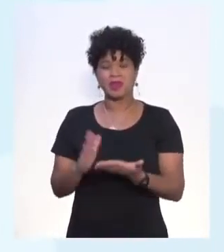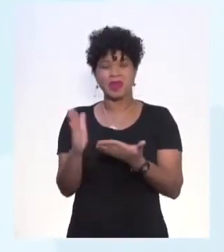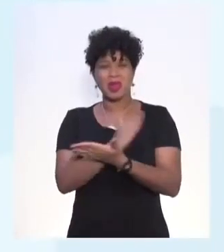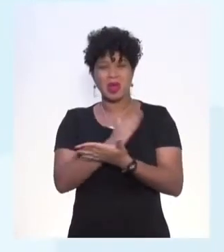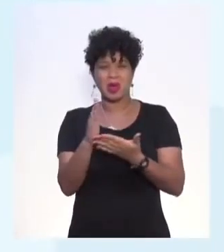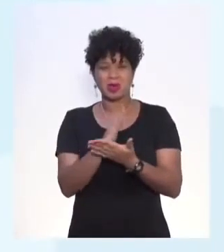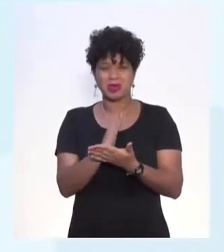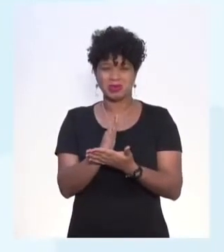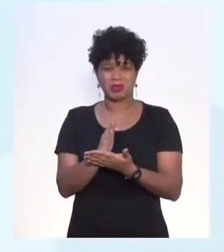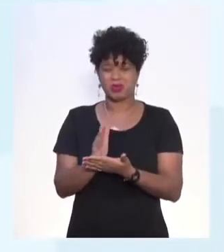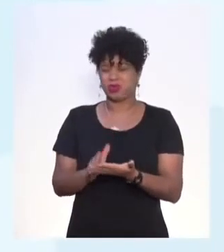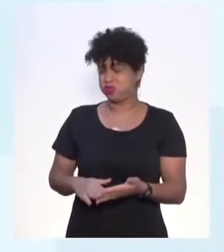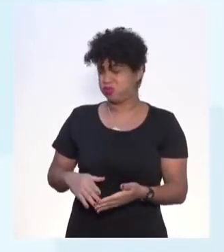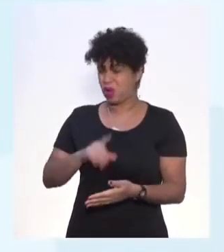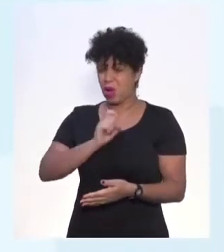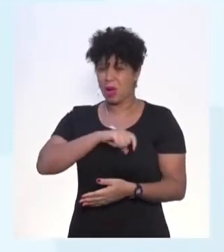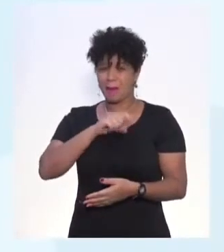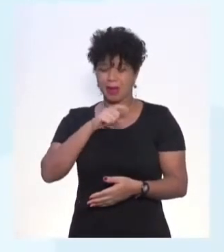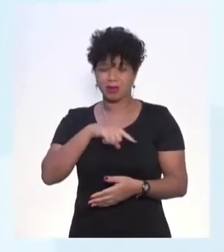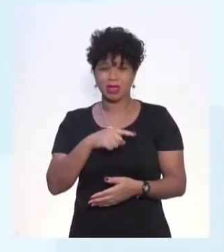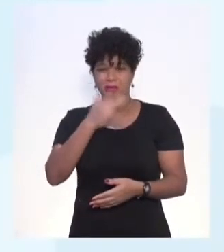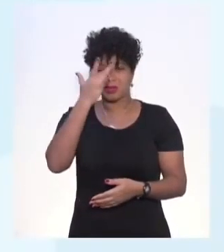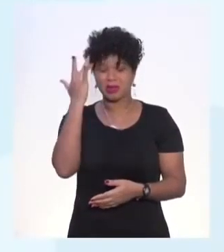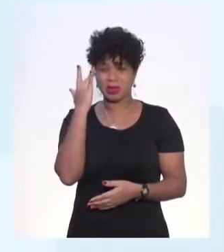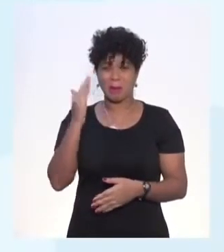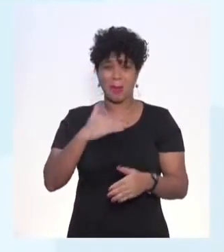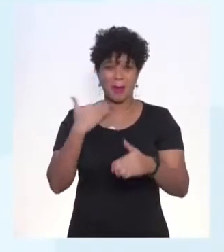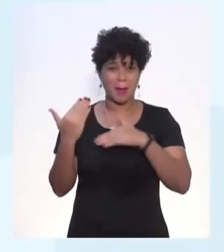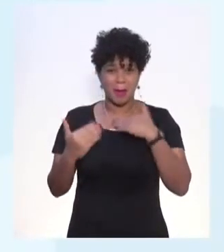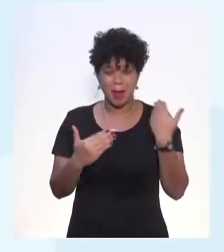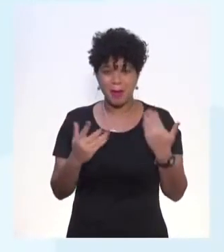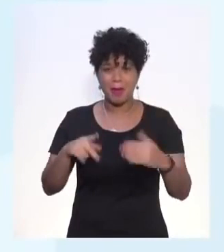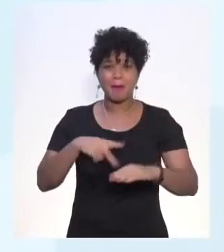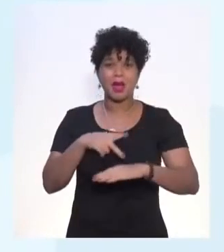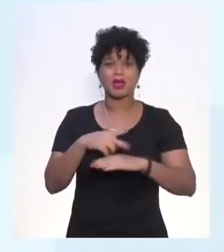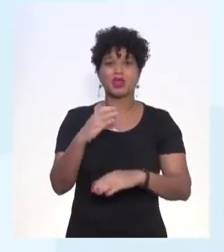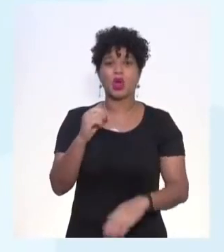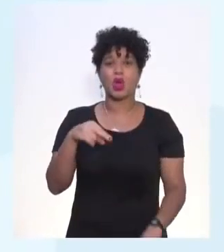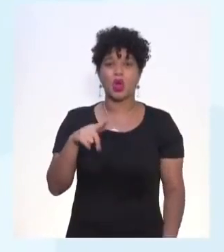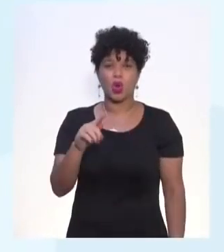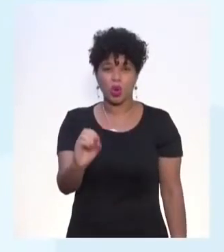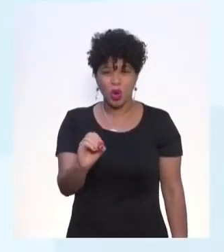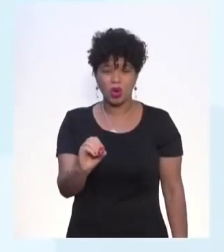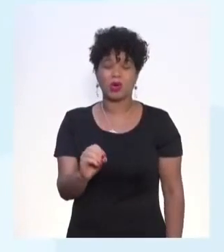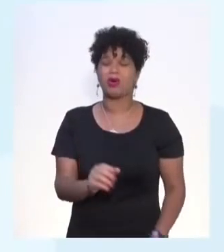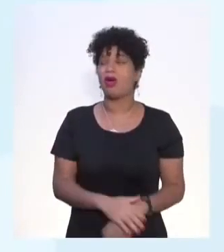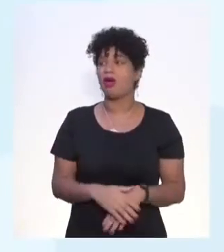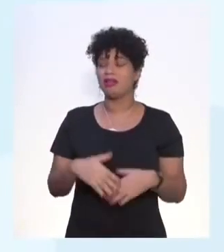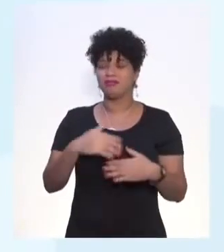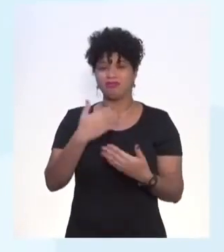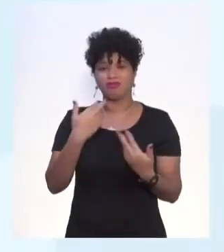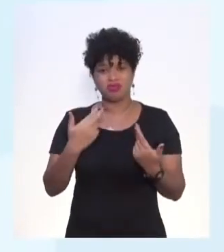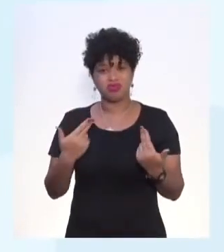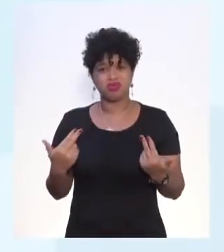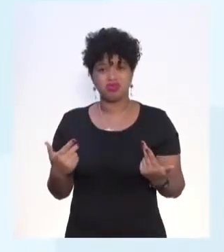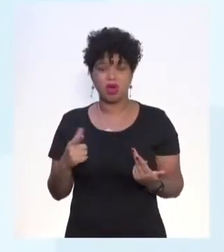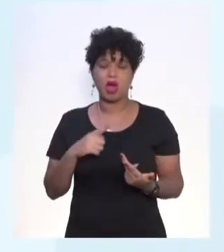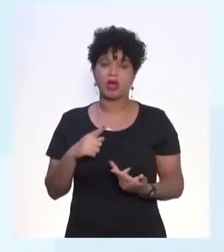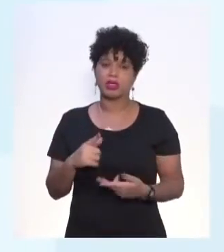espécie de holocausto, né, ocorrida no Congo belga. Então, essas atrocidades aí